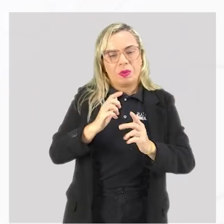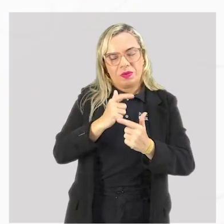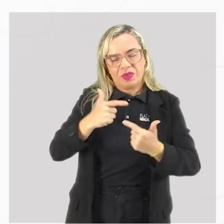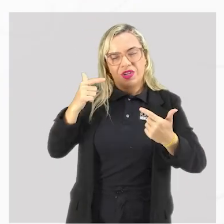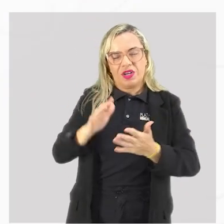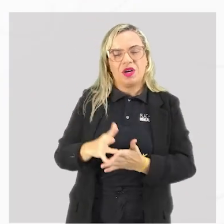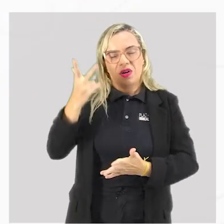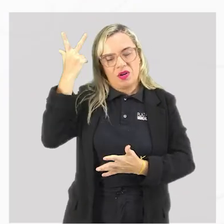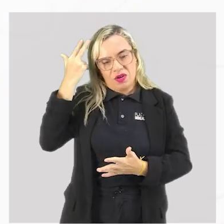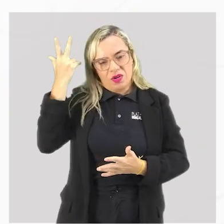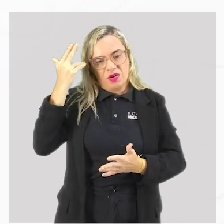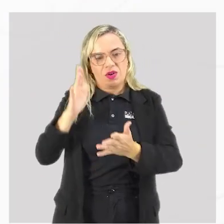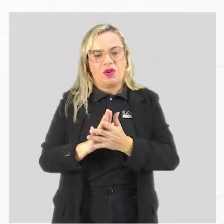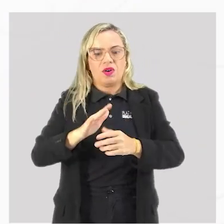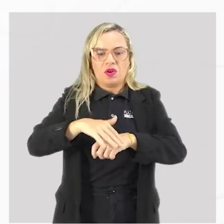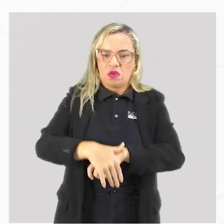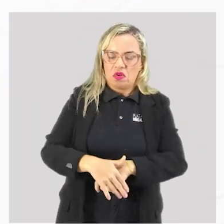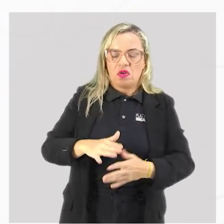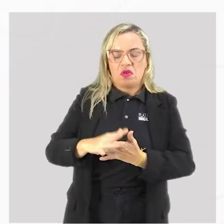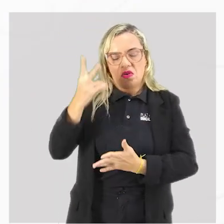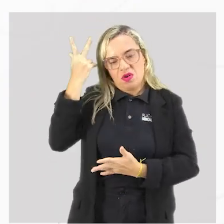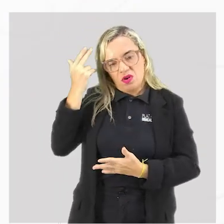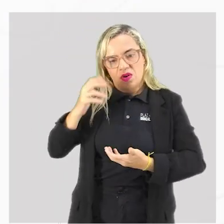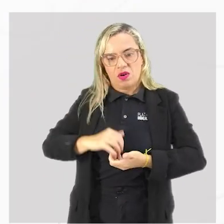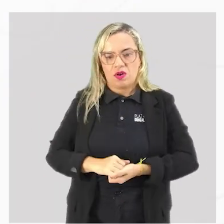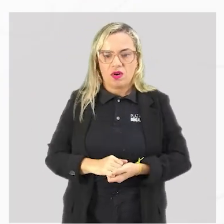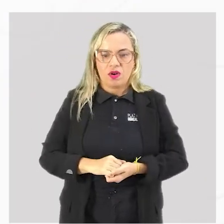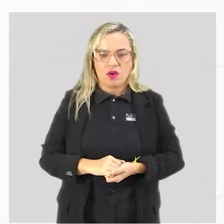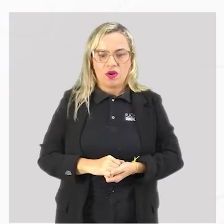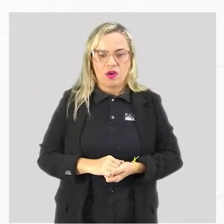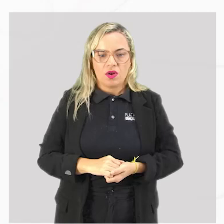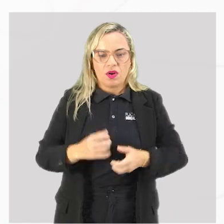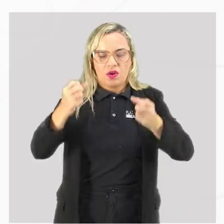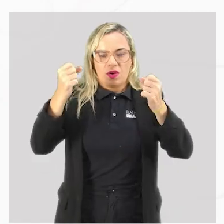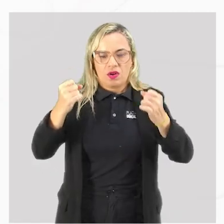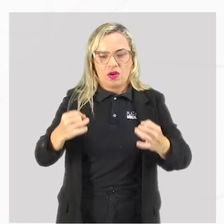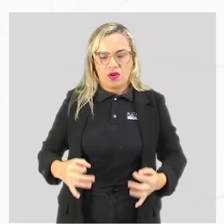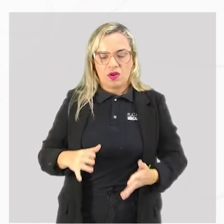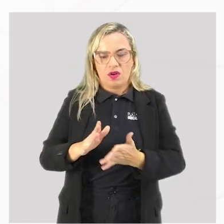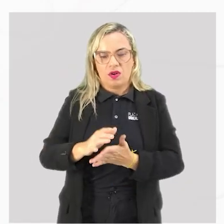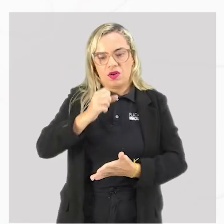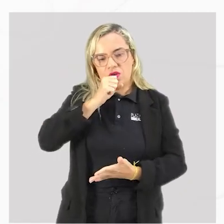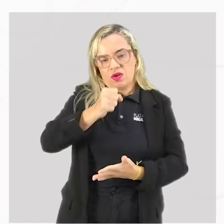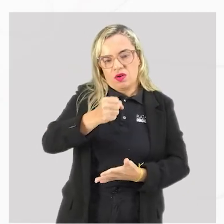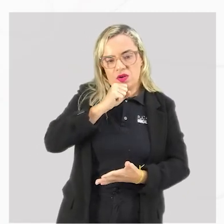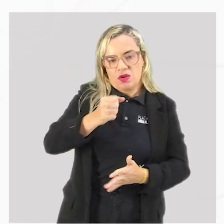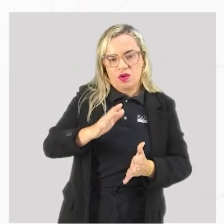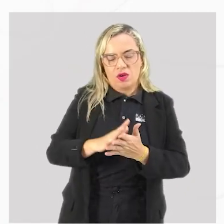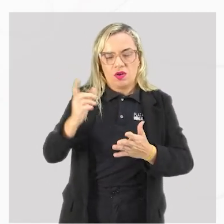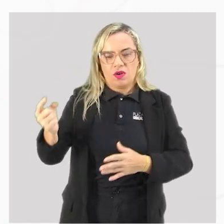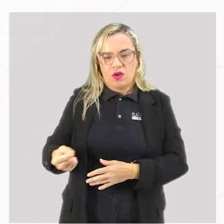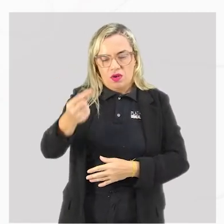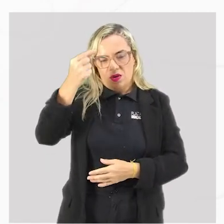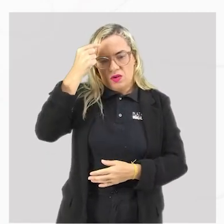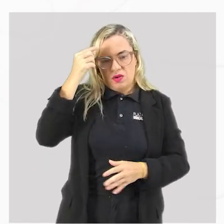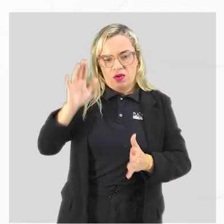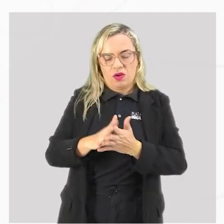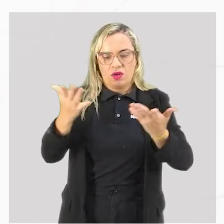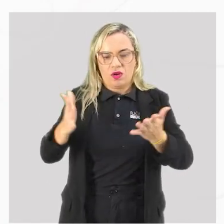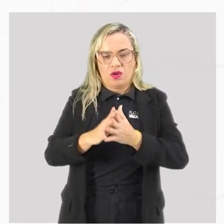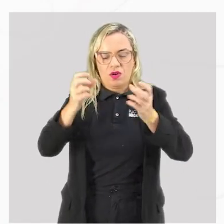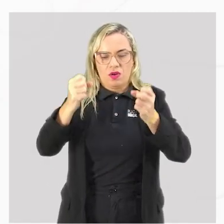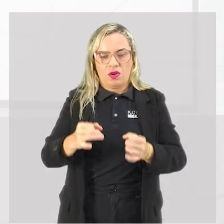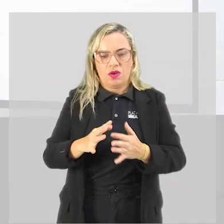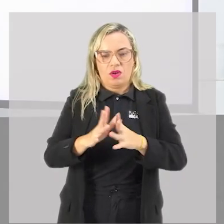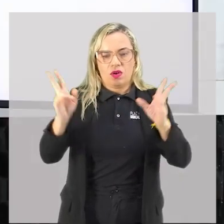são muito comuns no horário noturno. Falando especificamente da entrevista, que talvez veio na cabeça de vocês quando eu falei que o